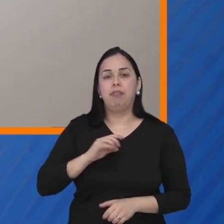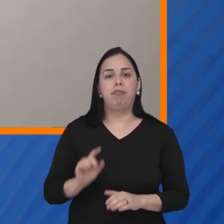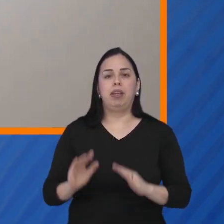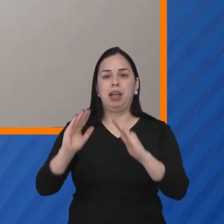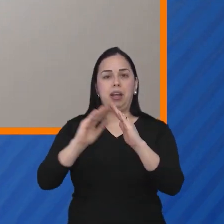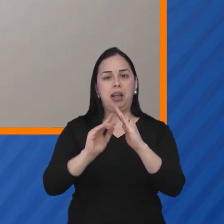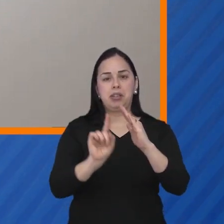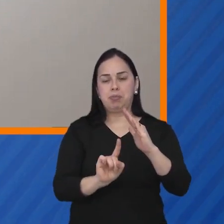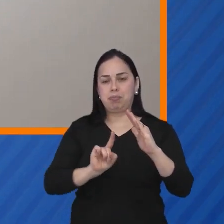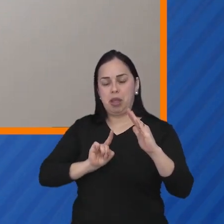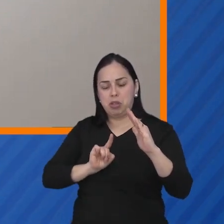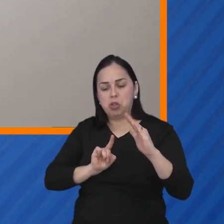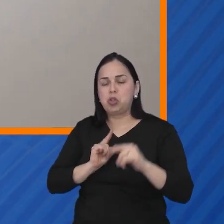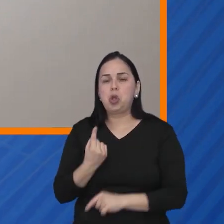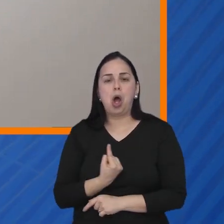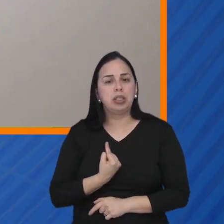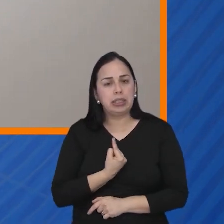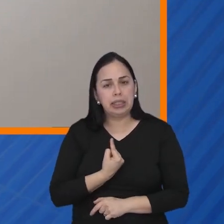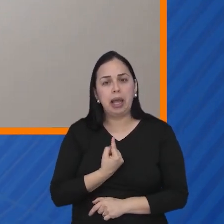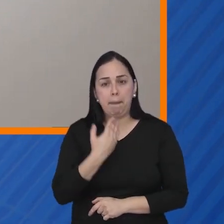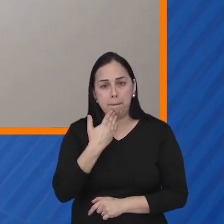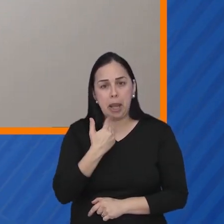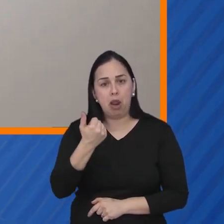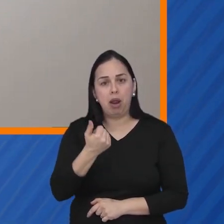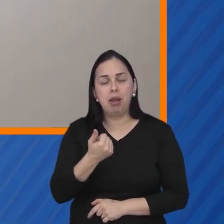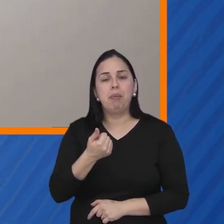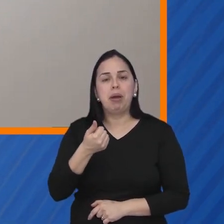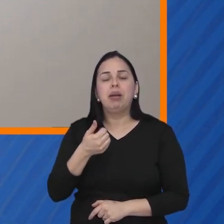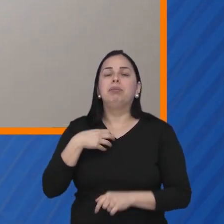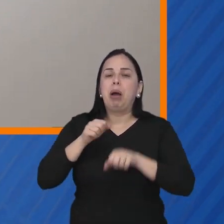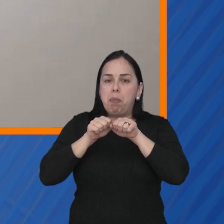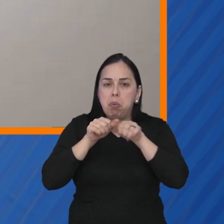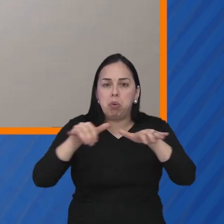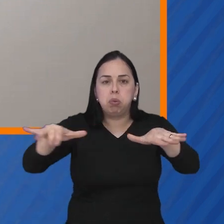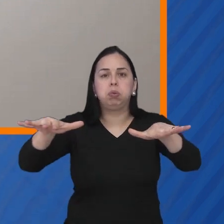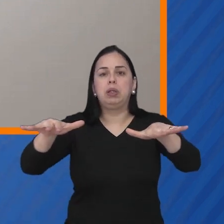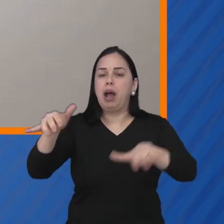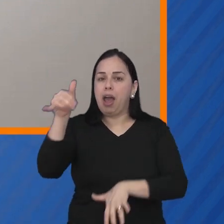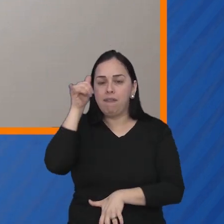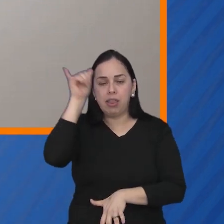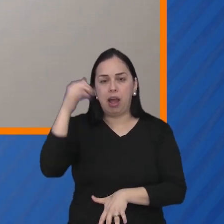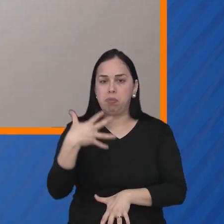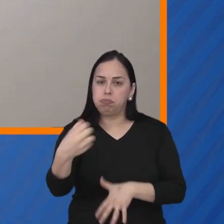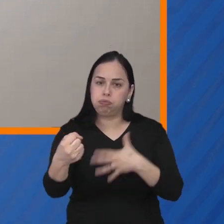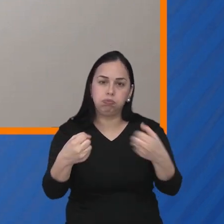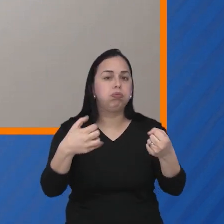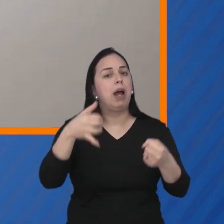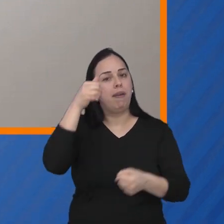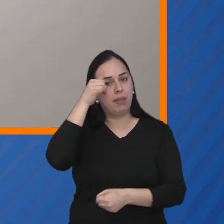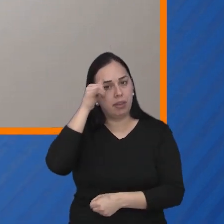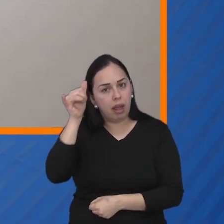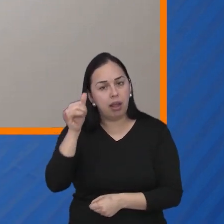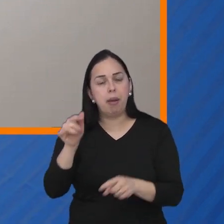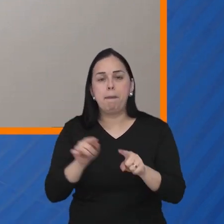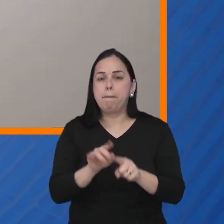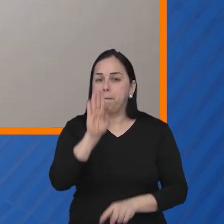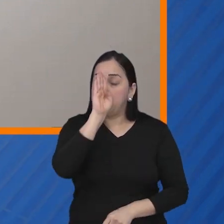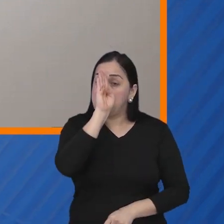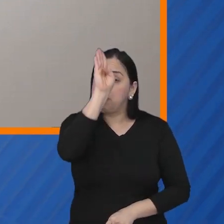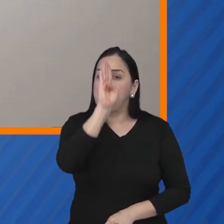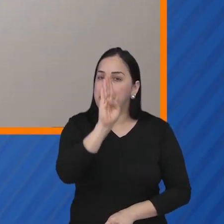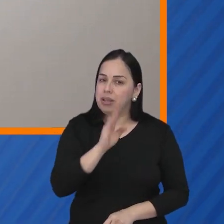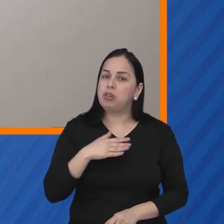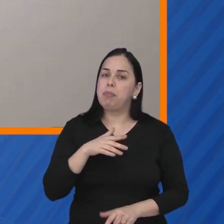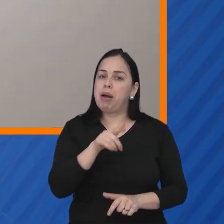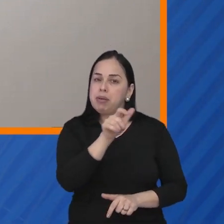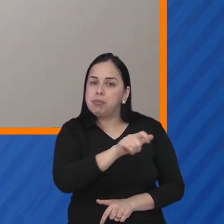se isole em casa, né, se for possível, claro, para evitar transmitir esse vírus para outras pessoas, principalmente, né, para as pessoas que são